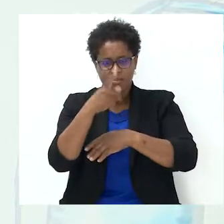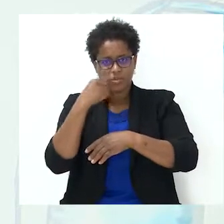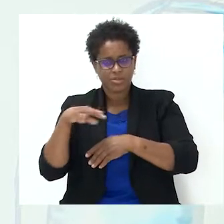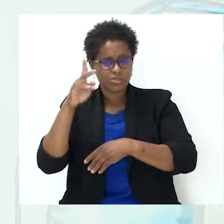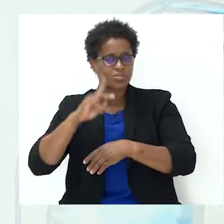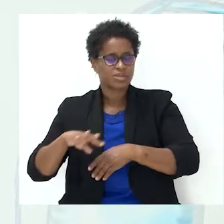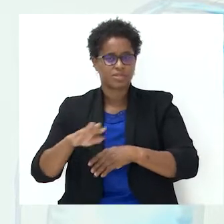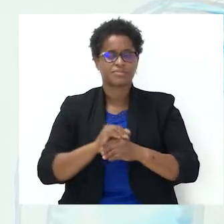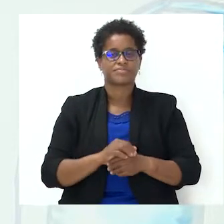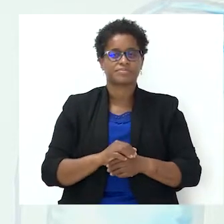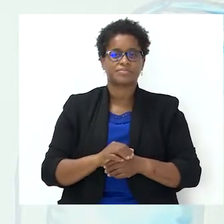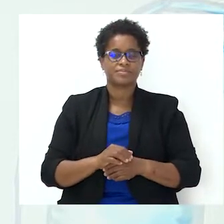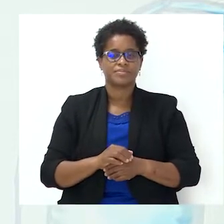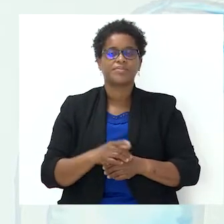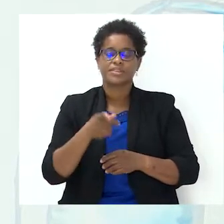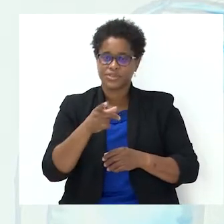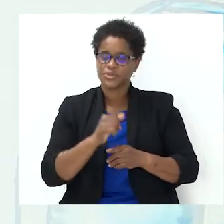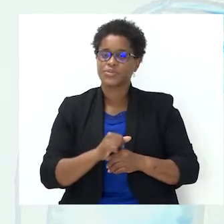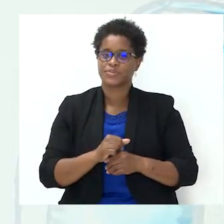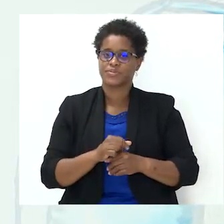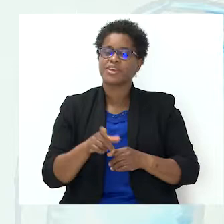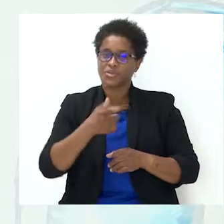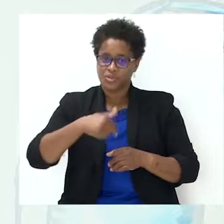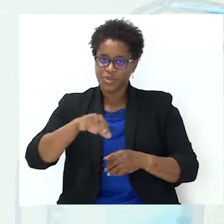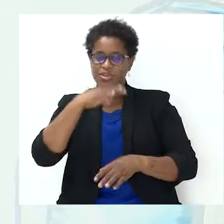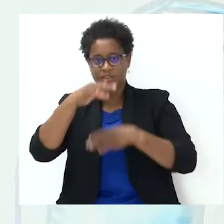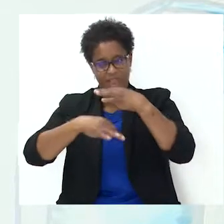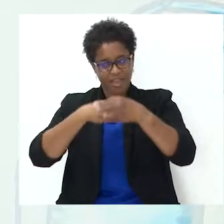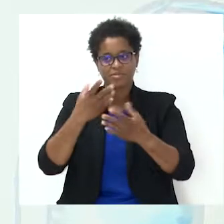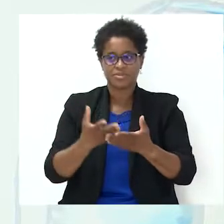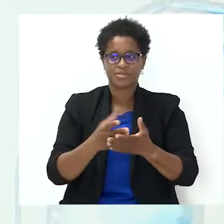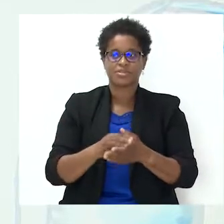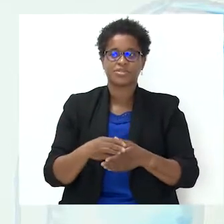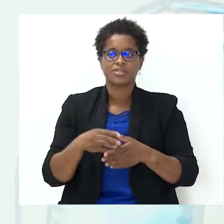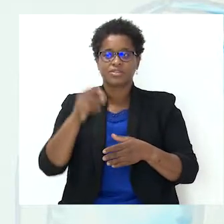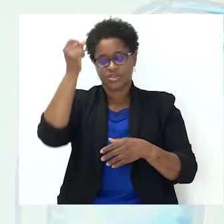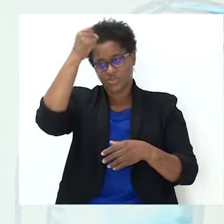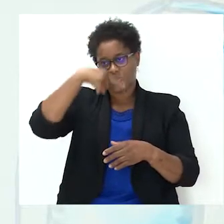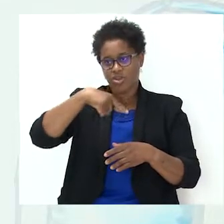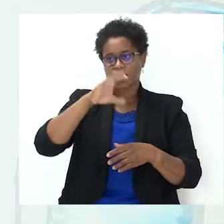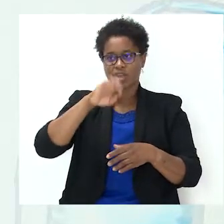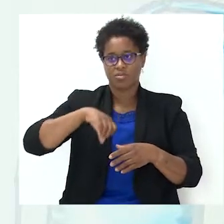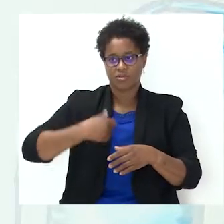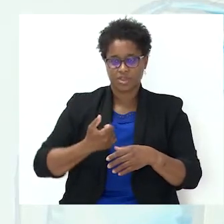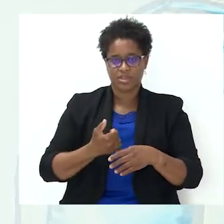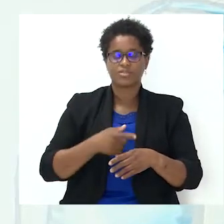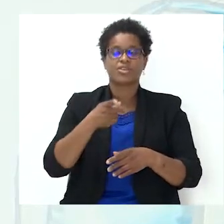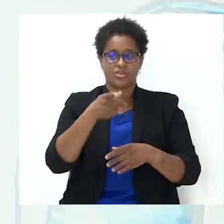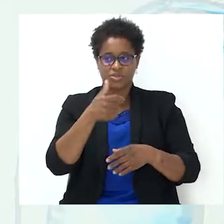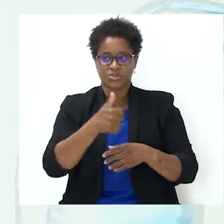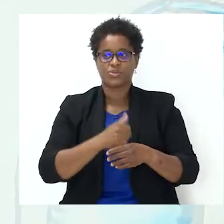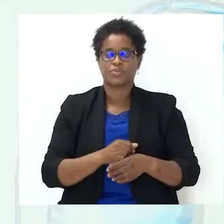meninos e meninas? Isso, nós falamos da história de Cabo Verde. Isso